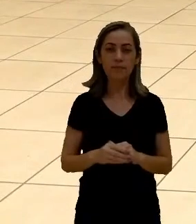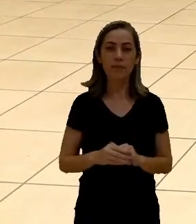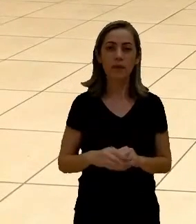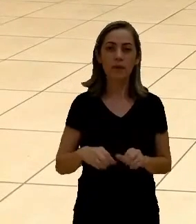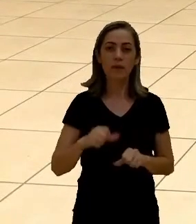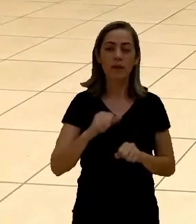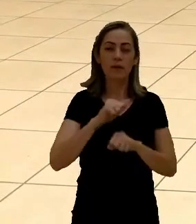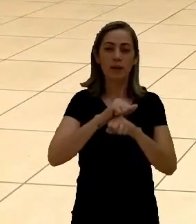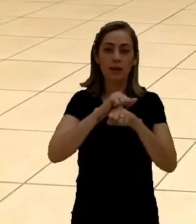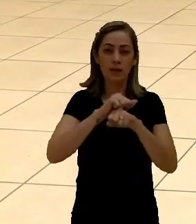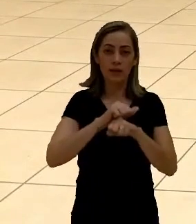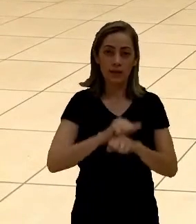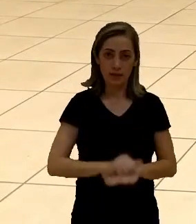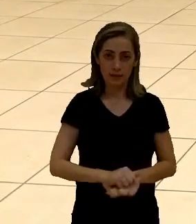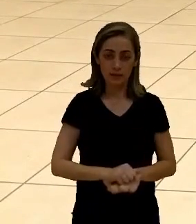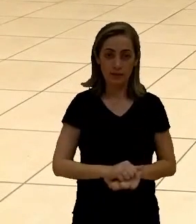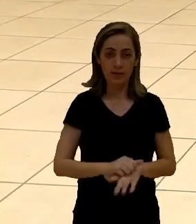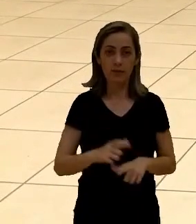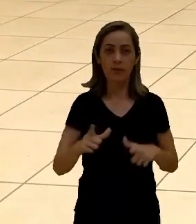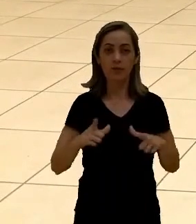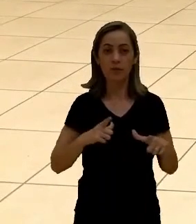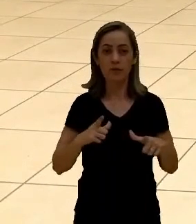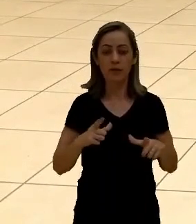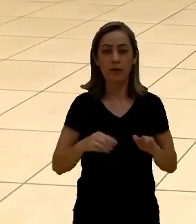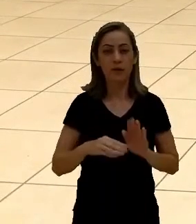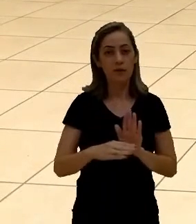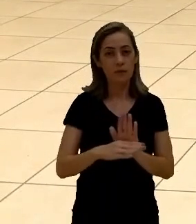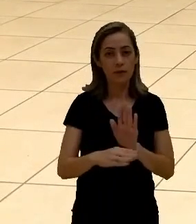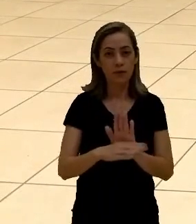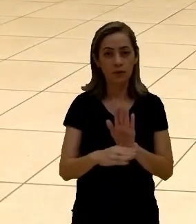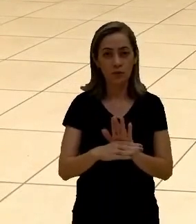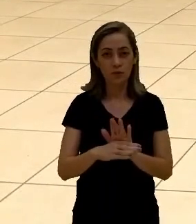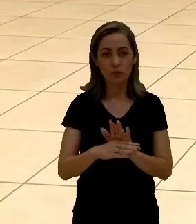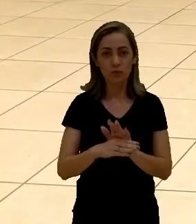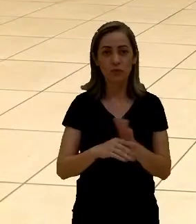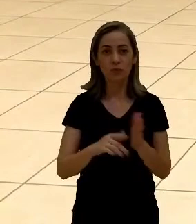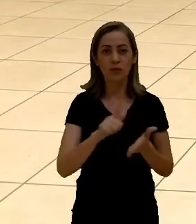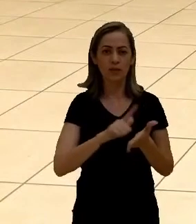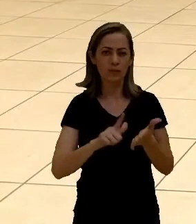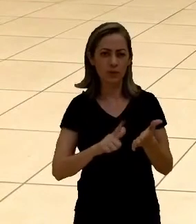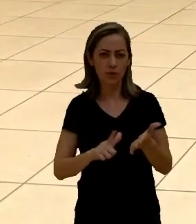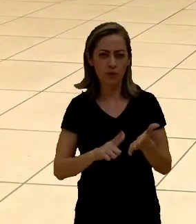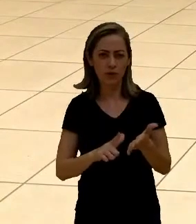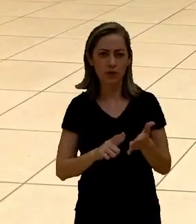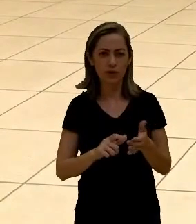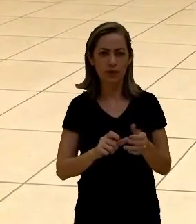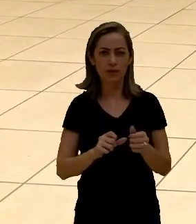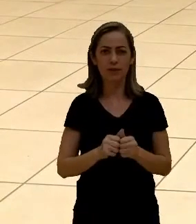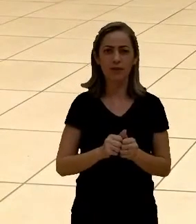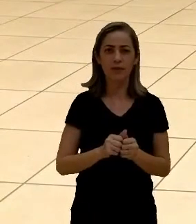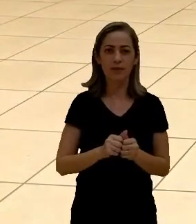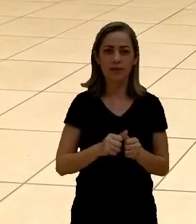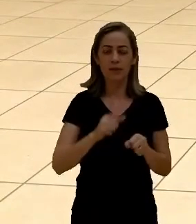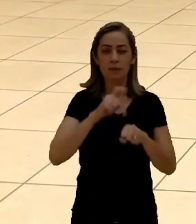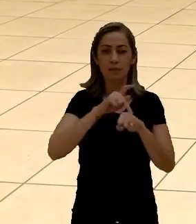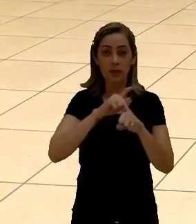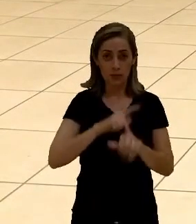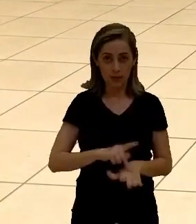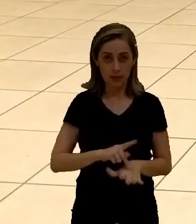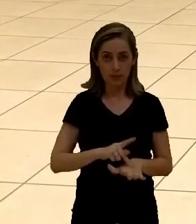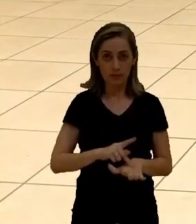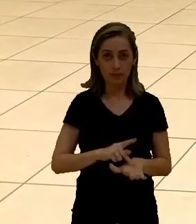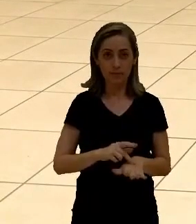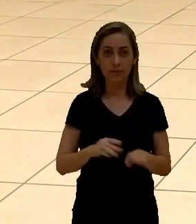desenvolvimento do material de liturgia na formação das equipes de liturgia paroquiais eh eh e